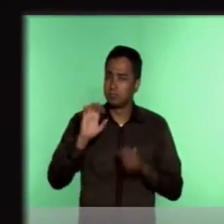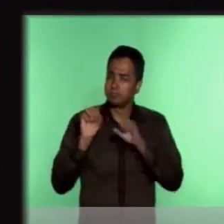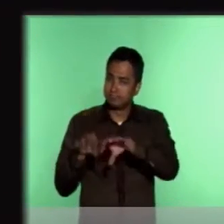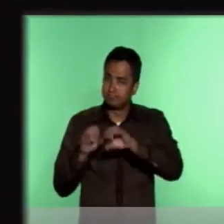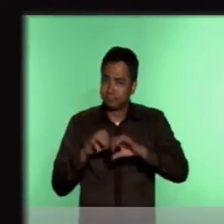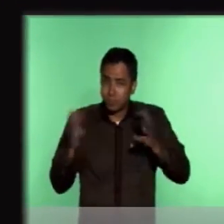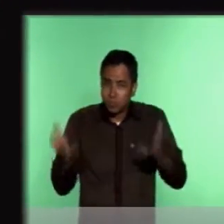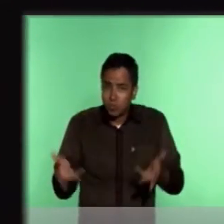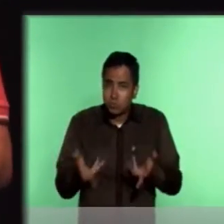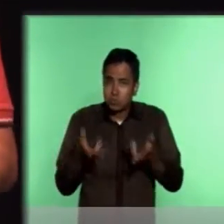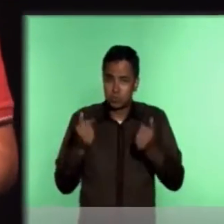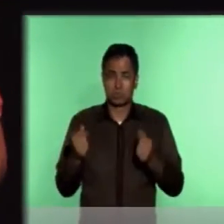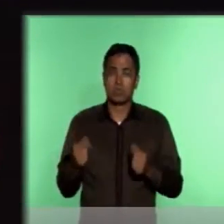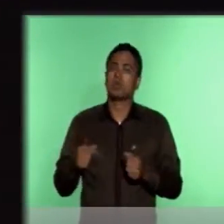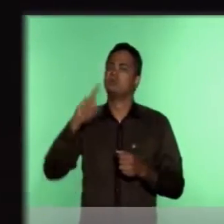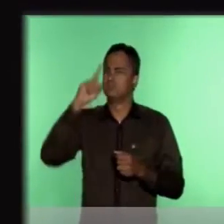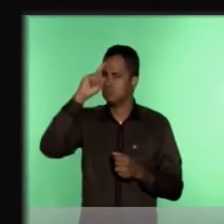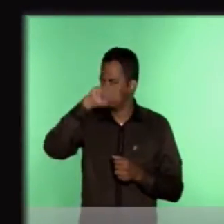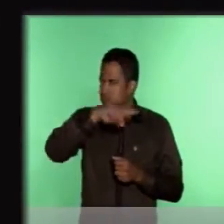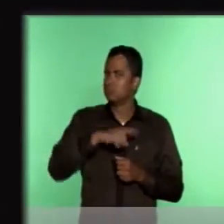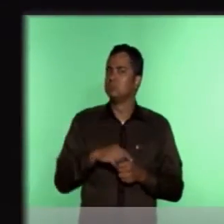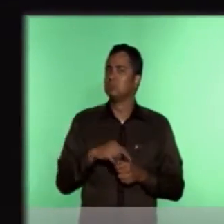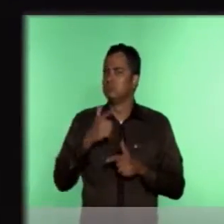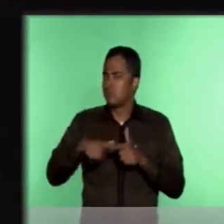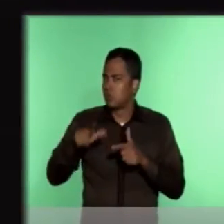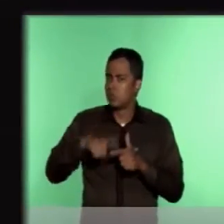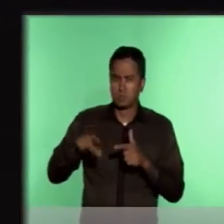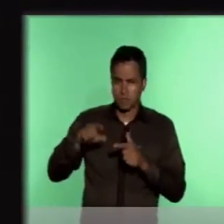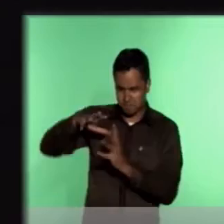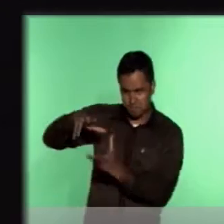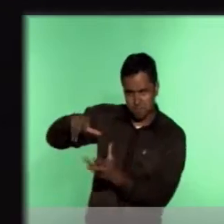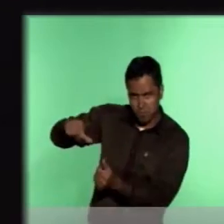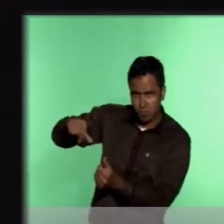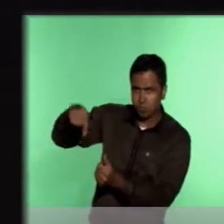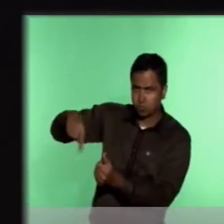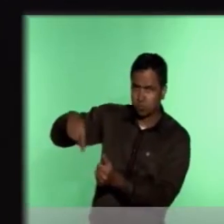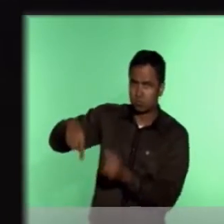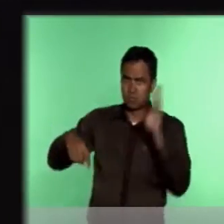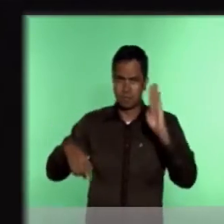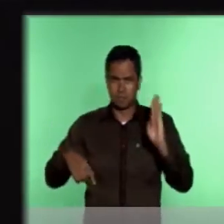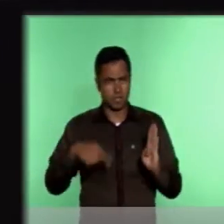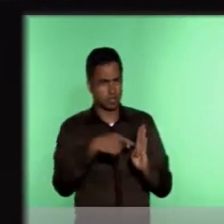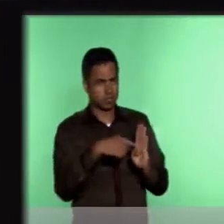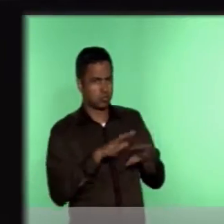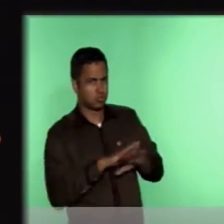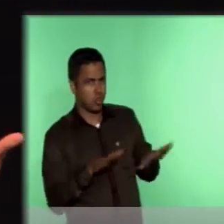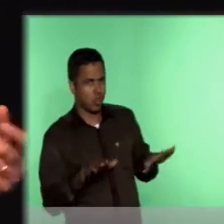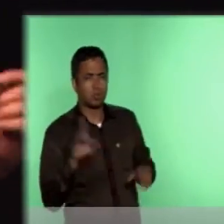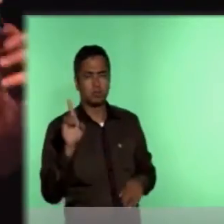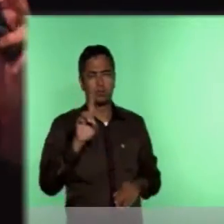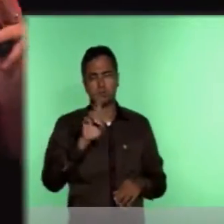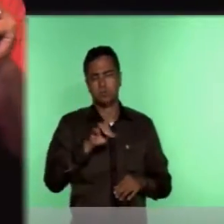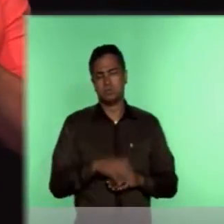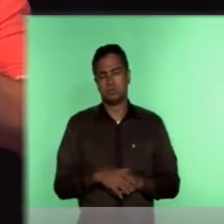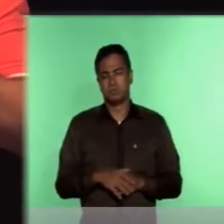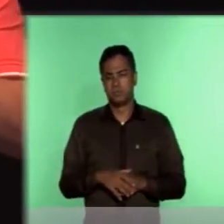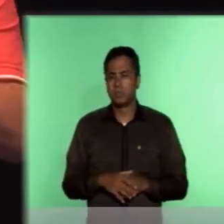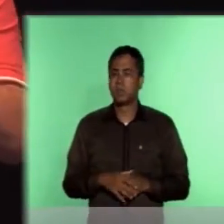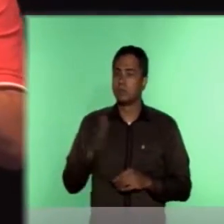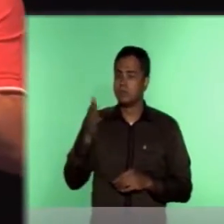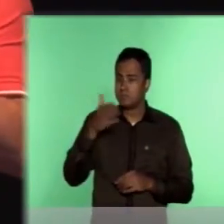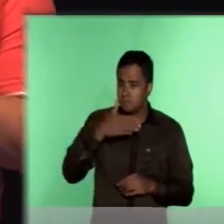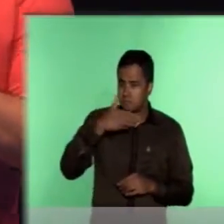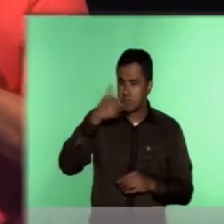mundo todo, não é um desafio só no Brasil. Alcançar uma melhoria de 50% na alfabetização de adultos, essa